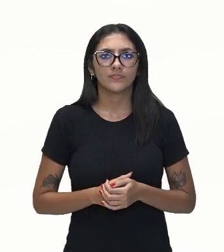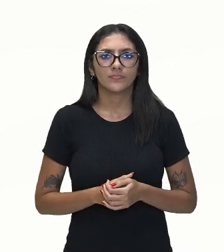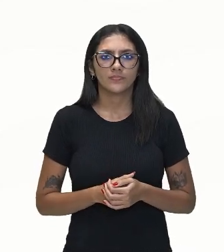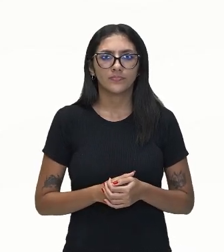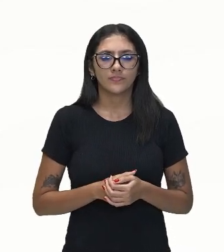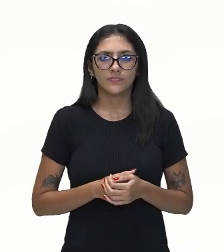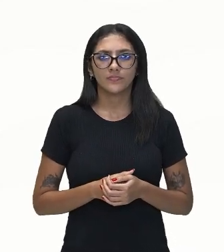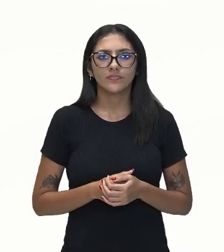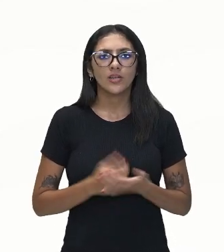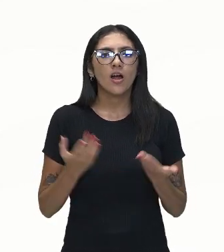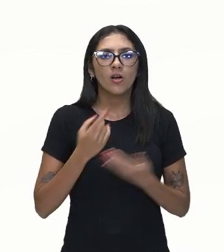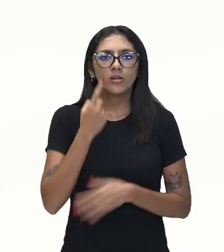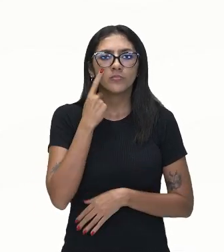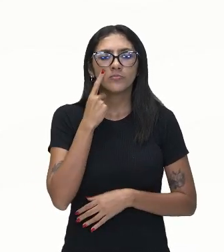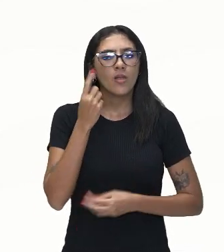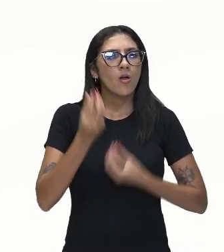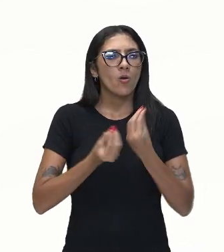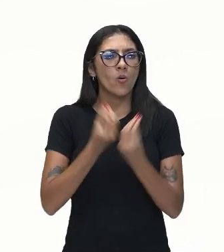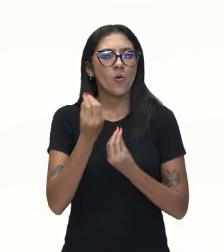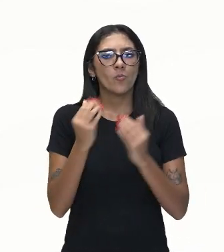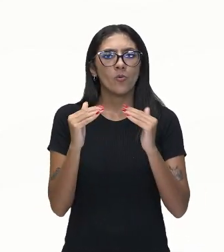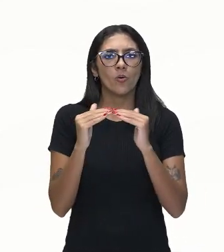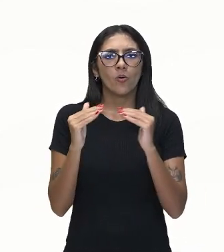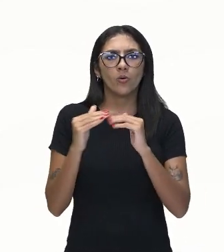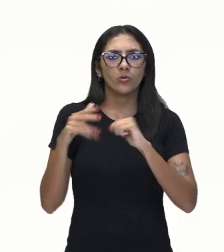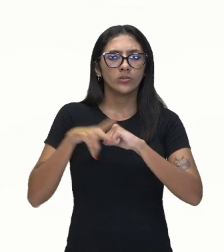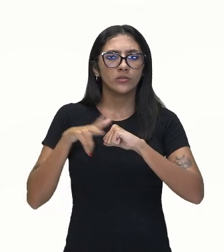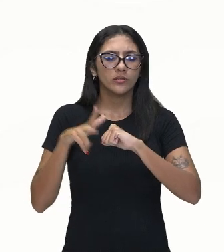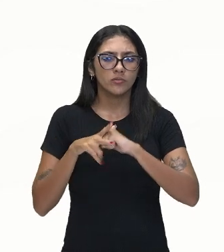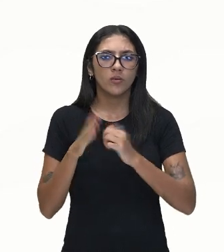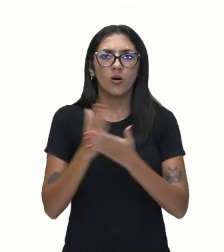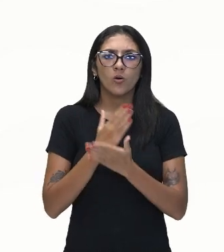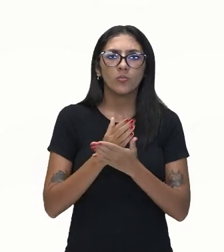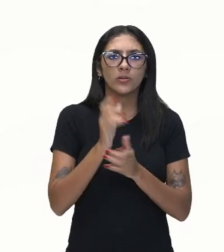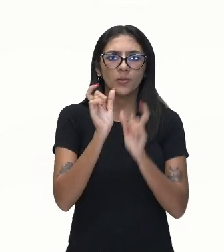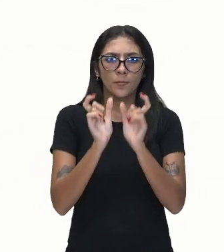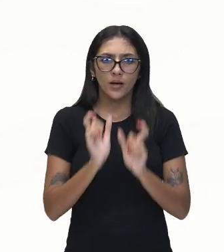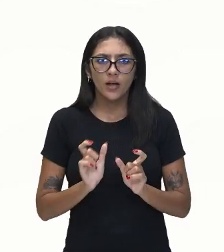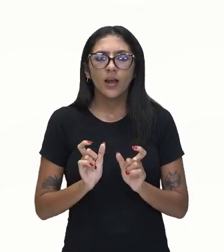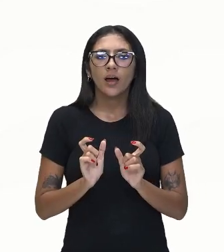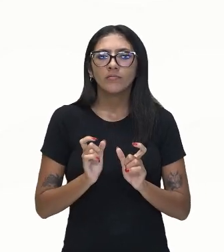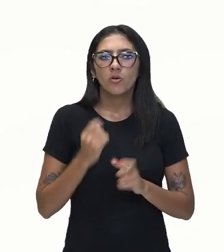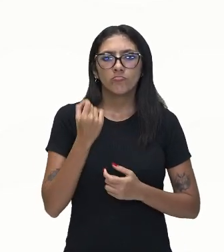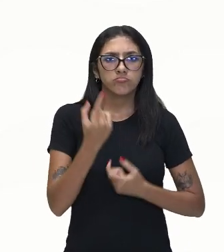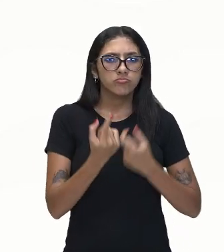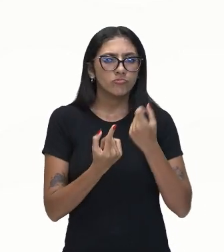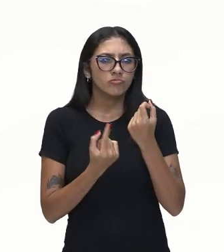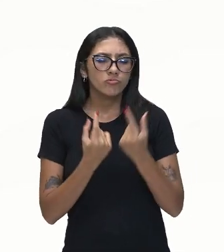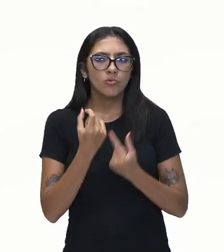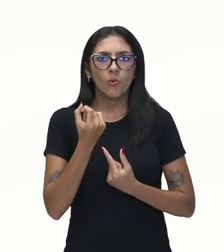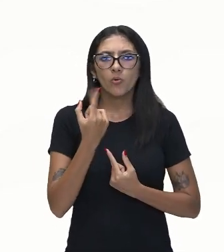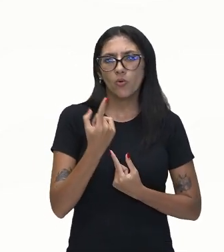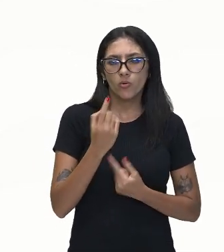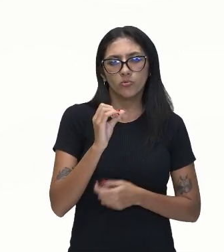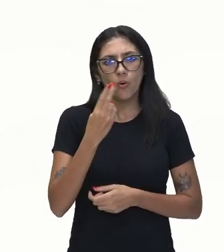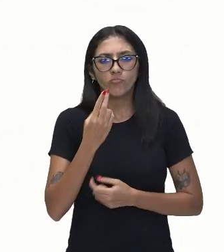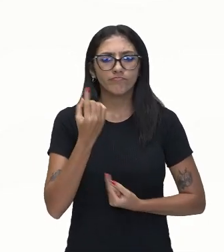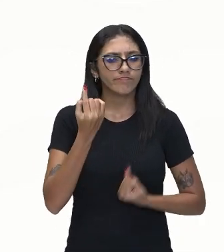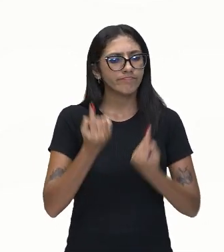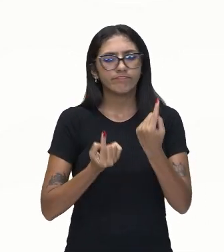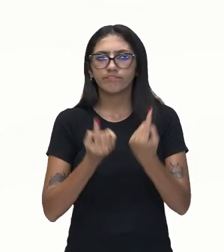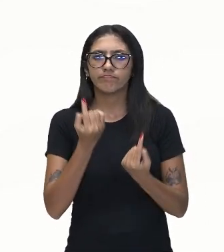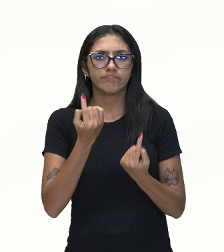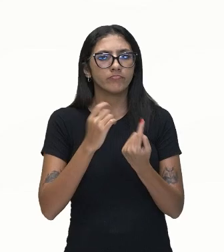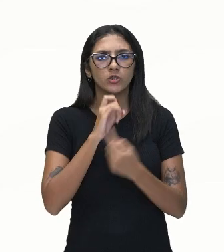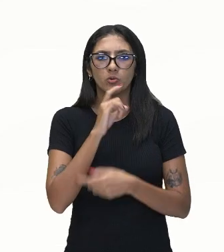como se dá a concordância verbal com as expressões um e outro, nenhum nem outro.